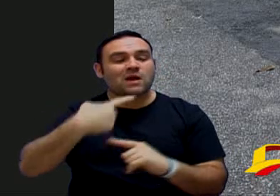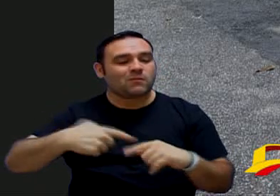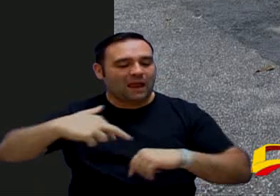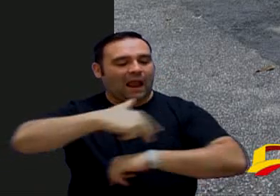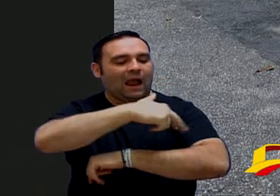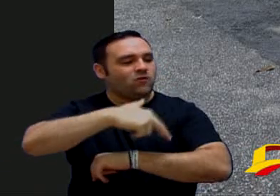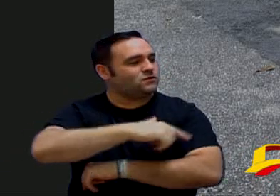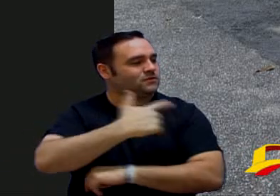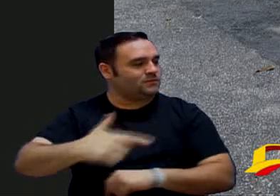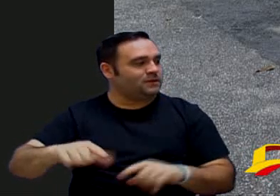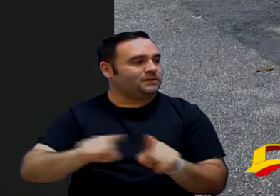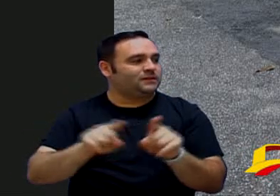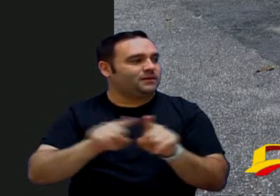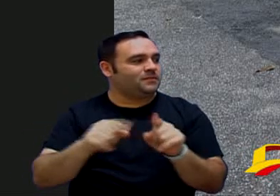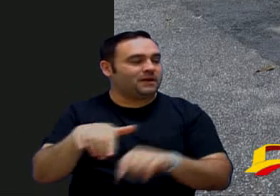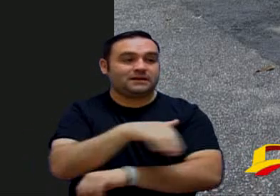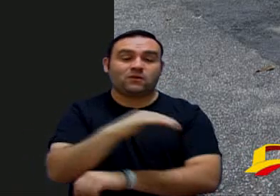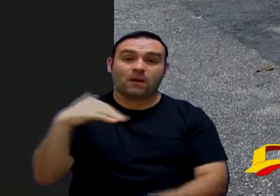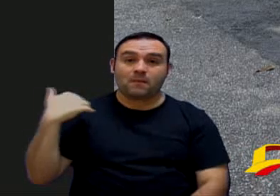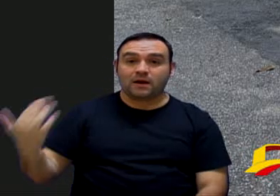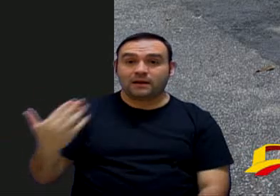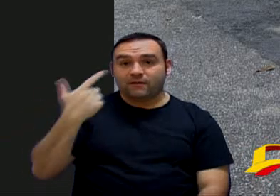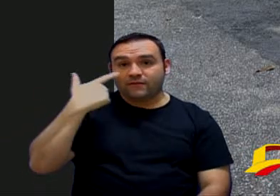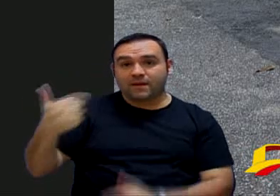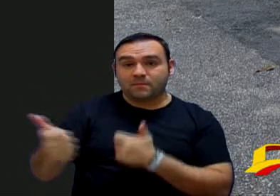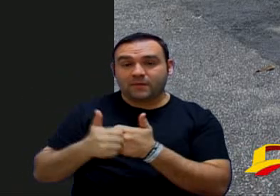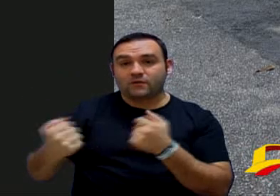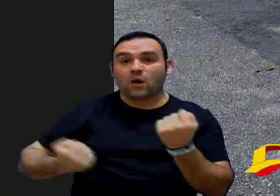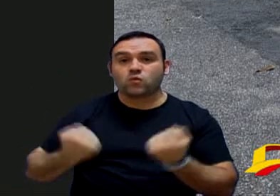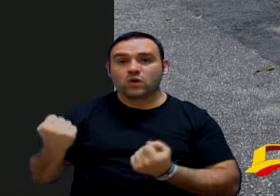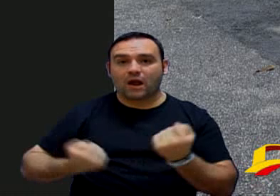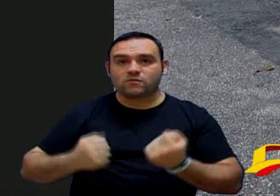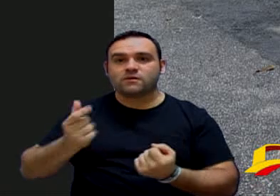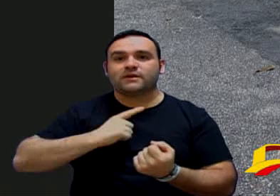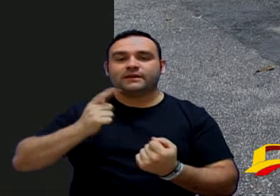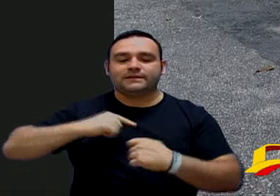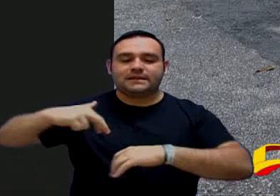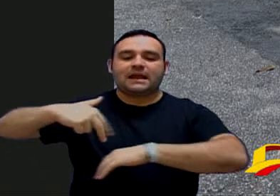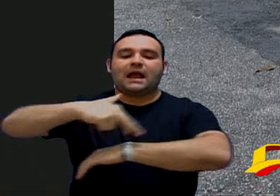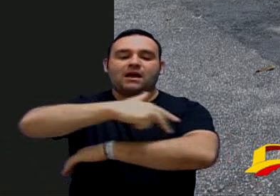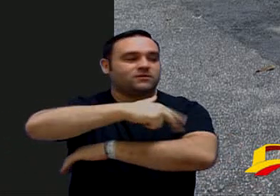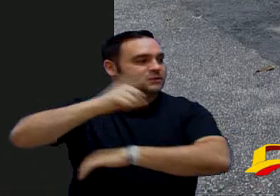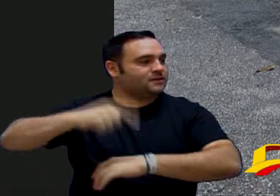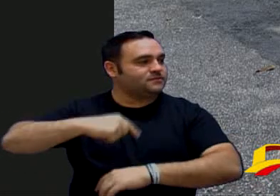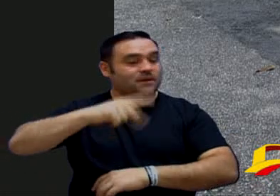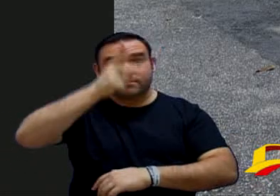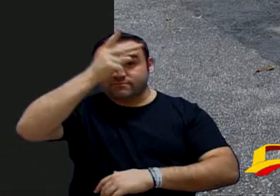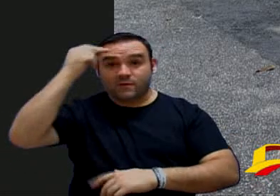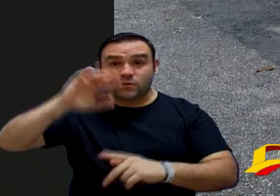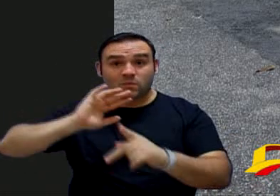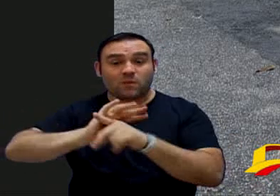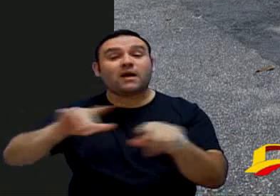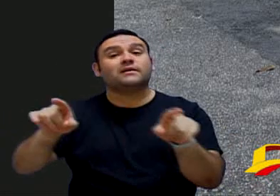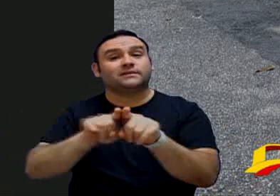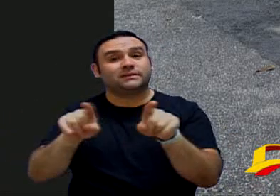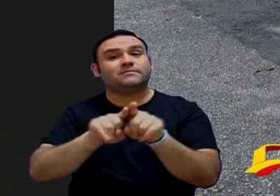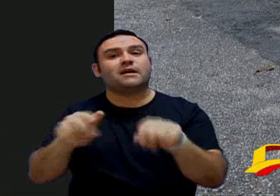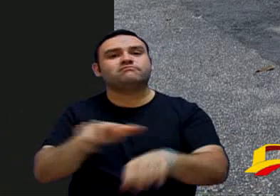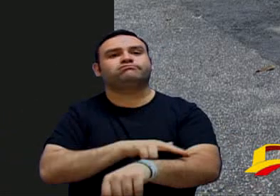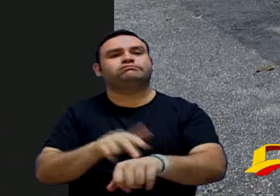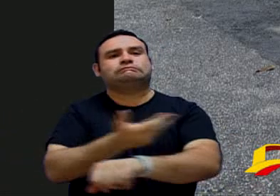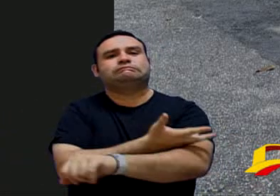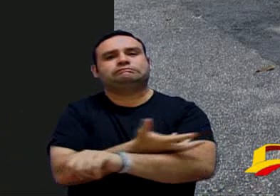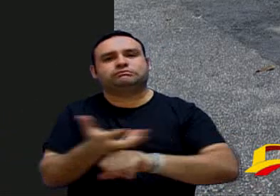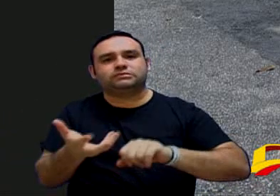inclusive do lado da rua vocês podem ver perto a esse carro tem uma calçada que é pública também tomada de